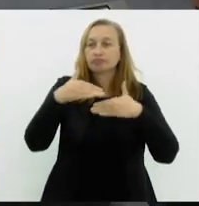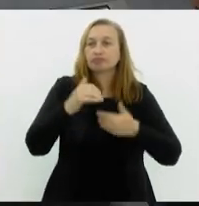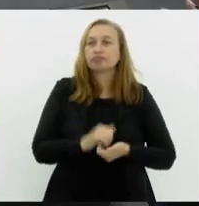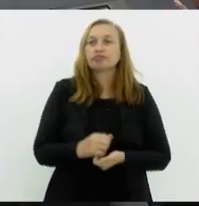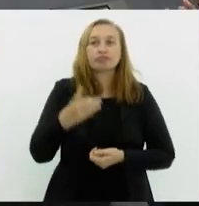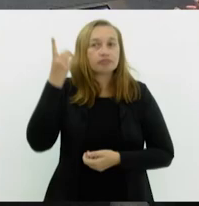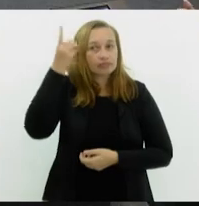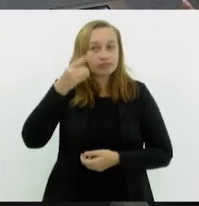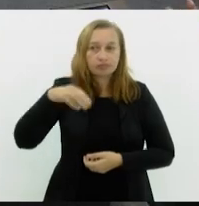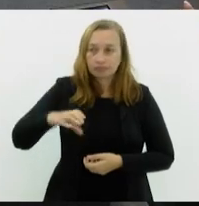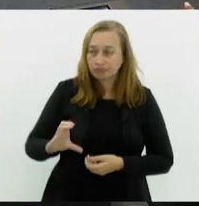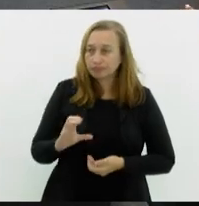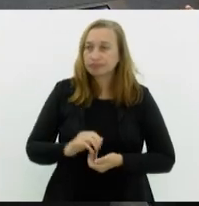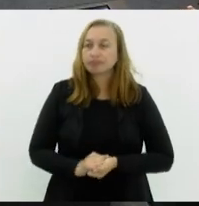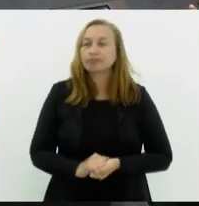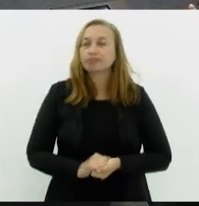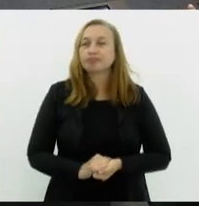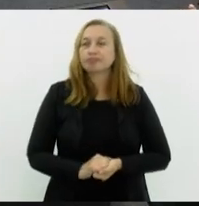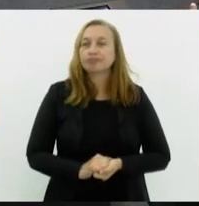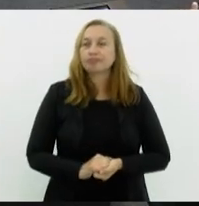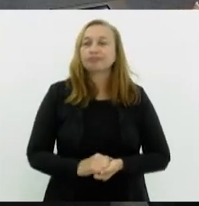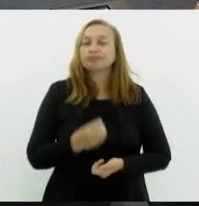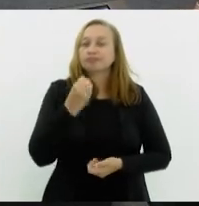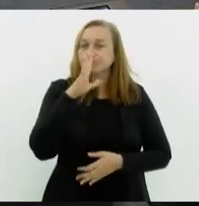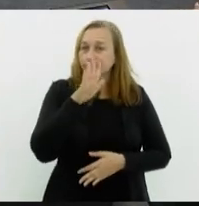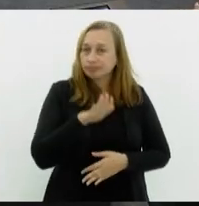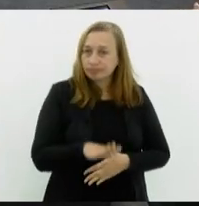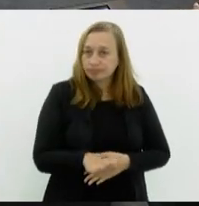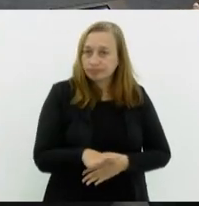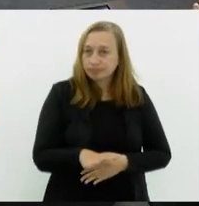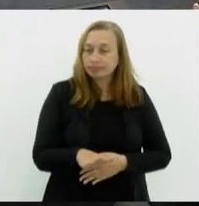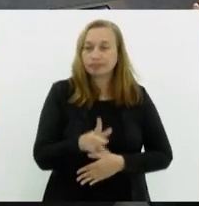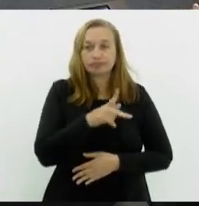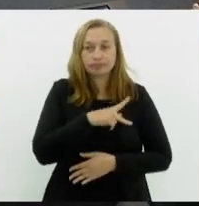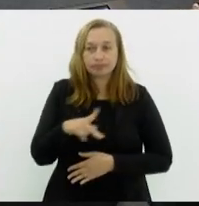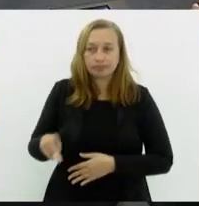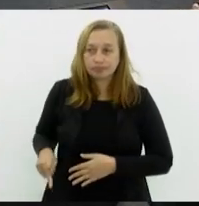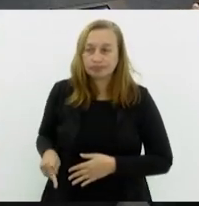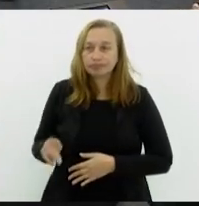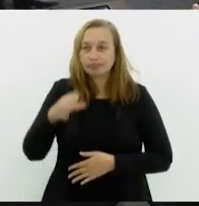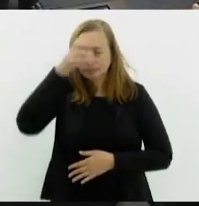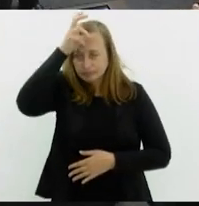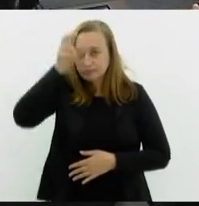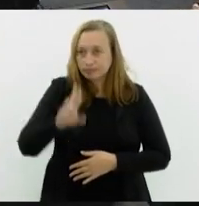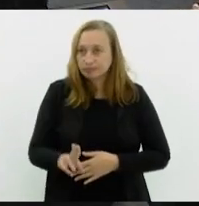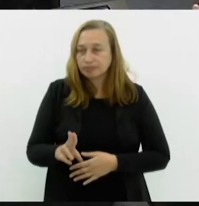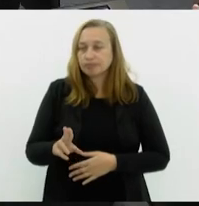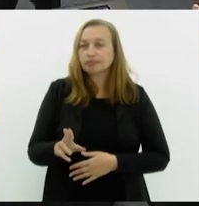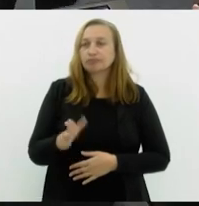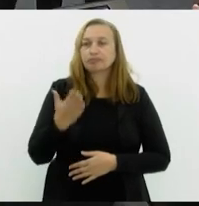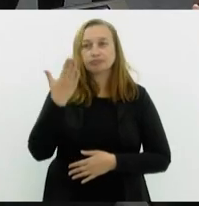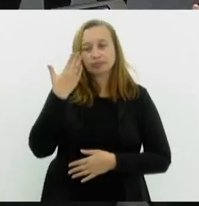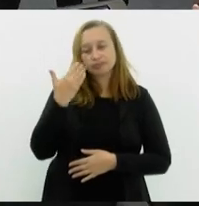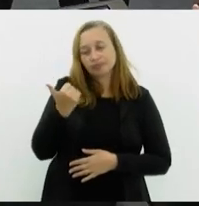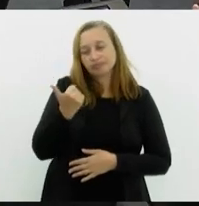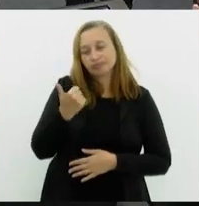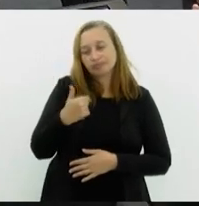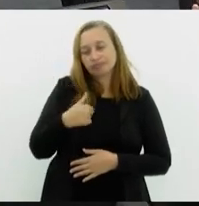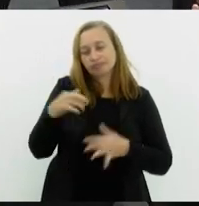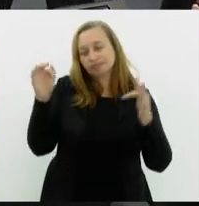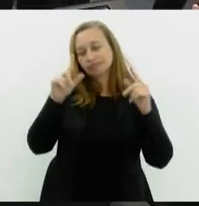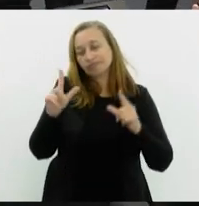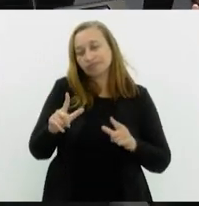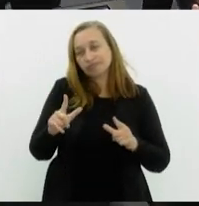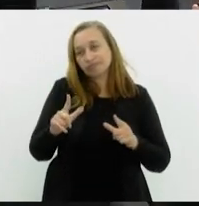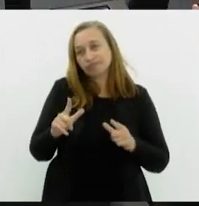Deputado Carlos Mink. Boa tarde, presidente Tiaju, Vossa Excelência sabe como me agrada